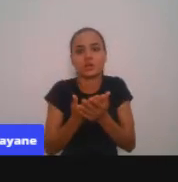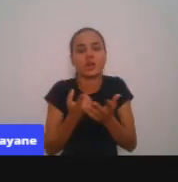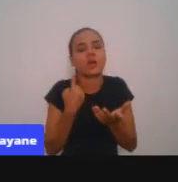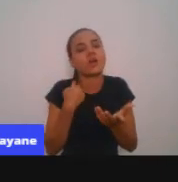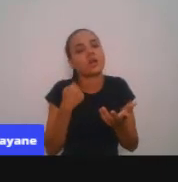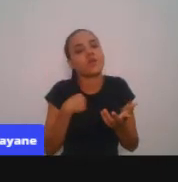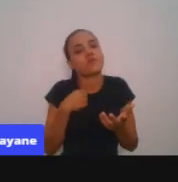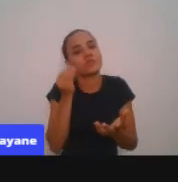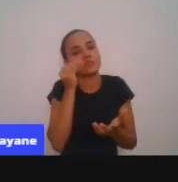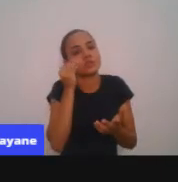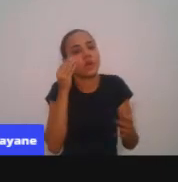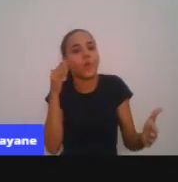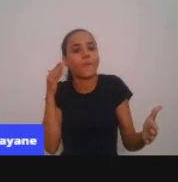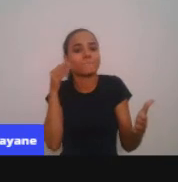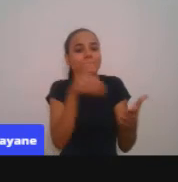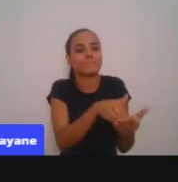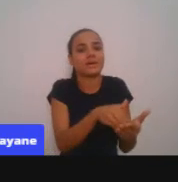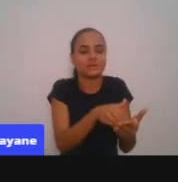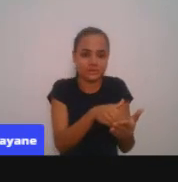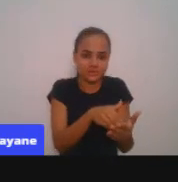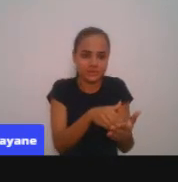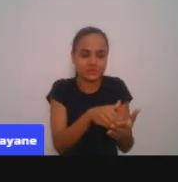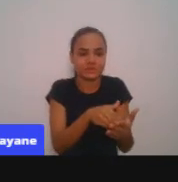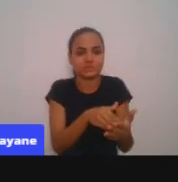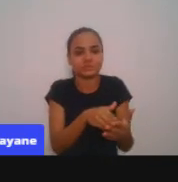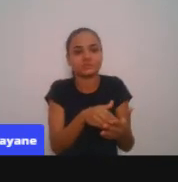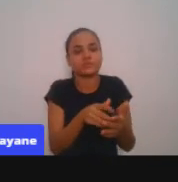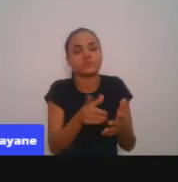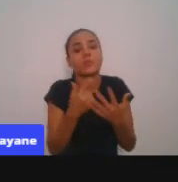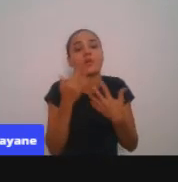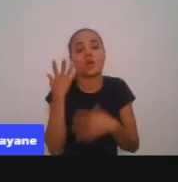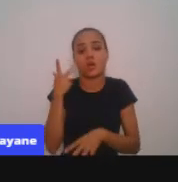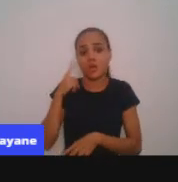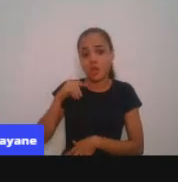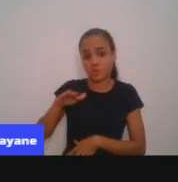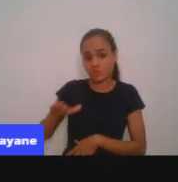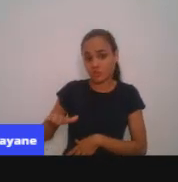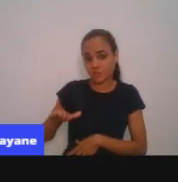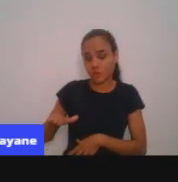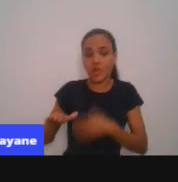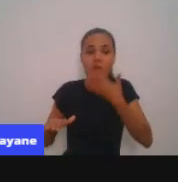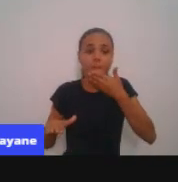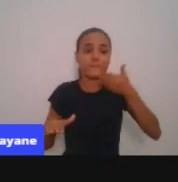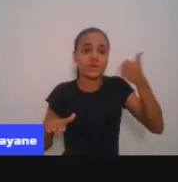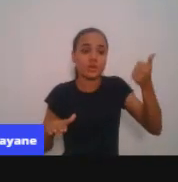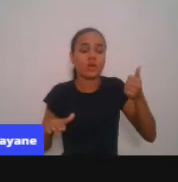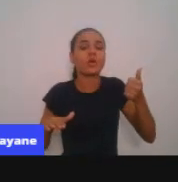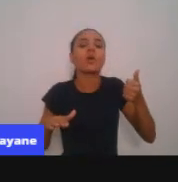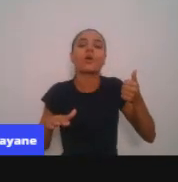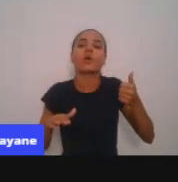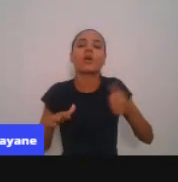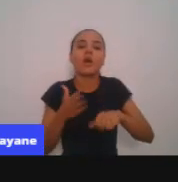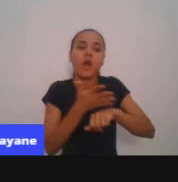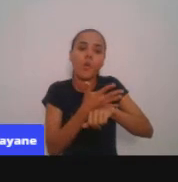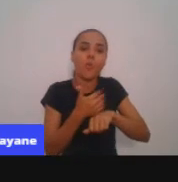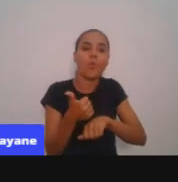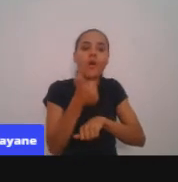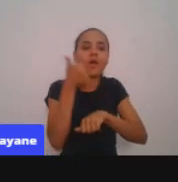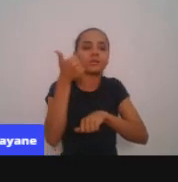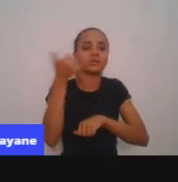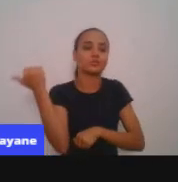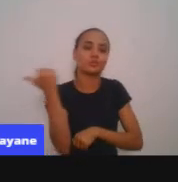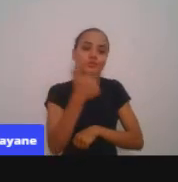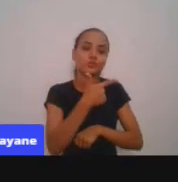crianças pequenas, elas precisam, é muito melhor a qualidade, né, do que a quantidade. Eu preciso fazer alguma coisa que